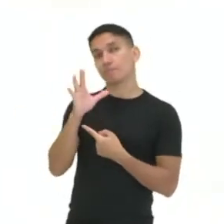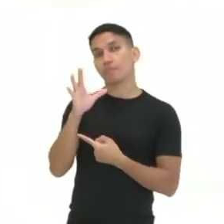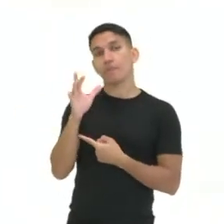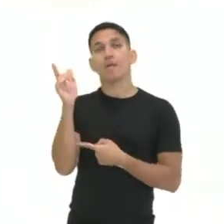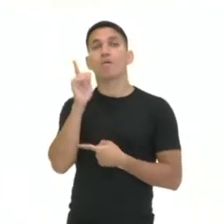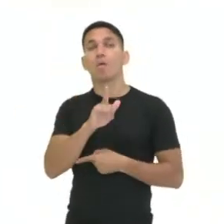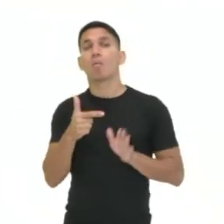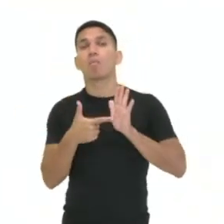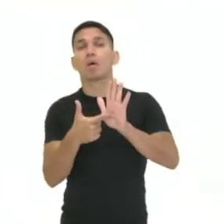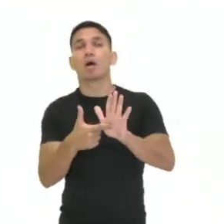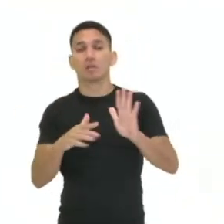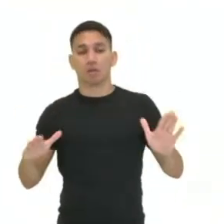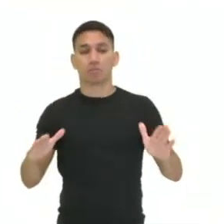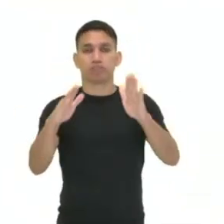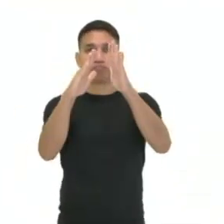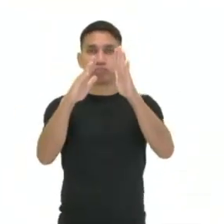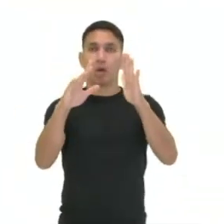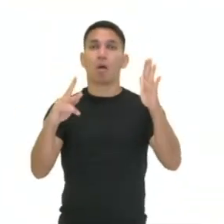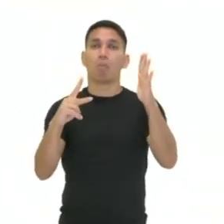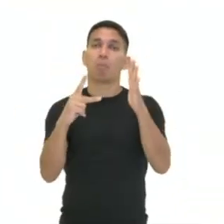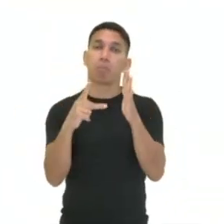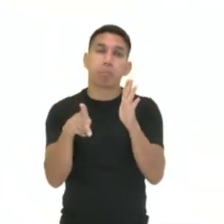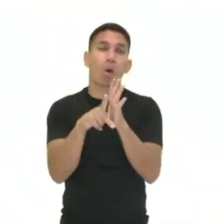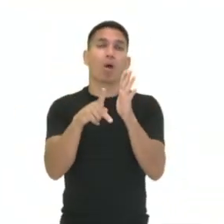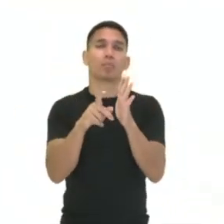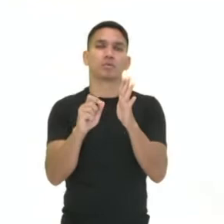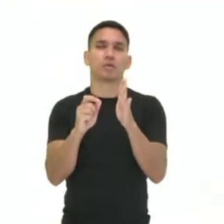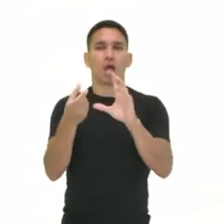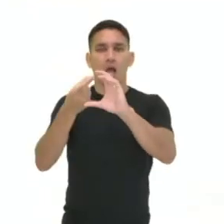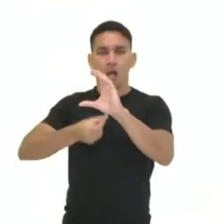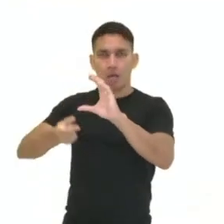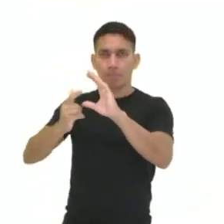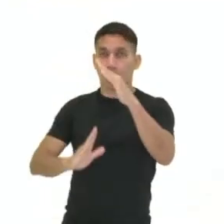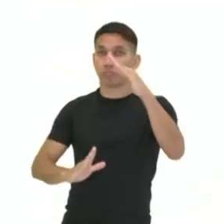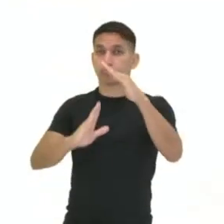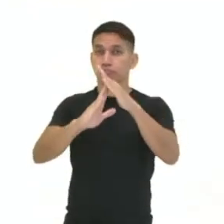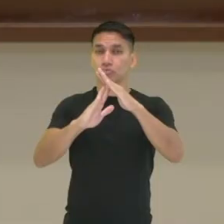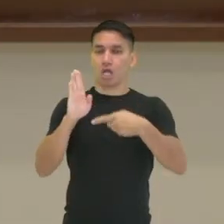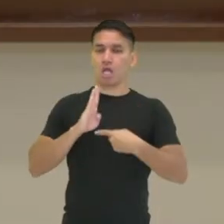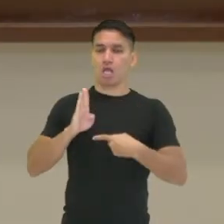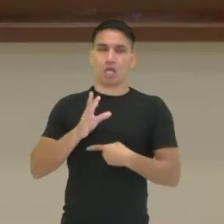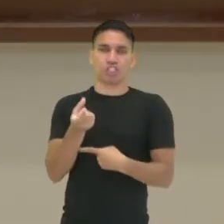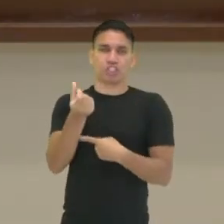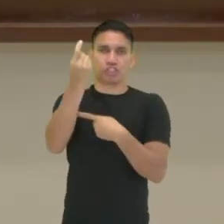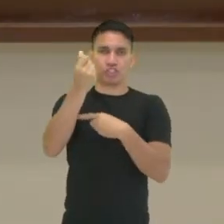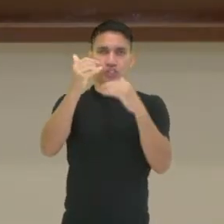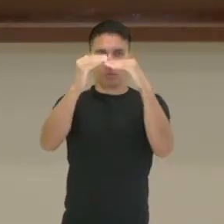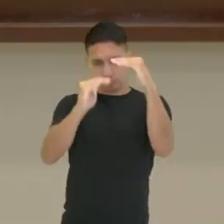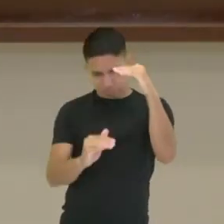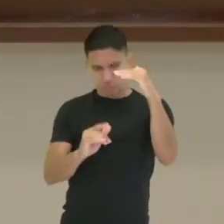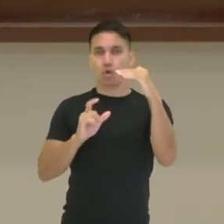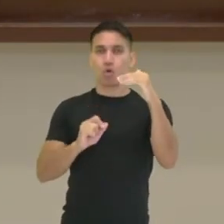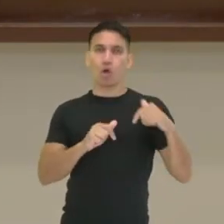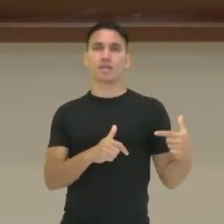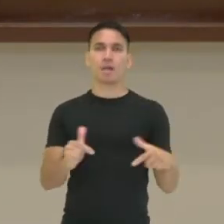social do capitalismo. No topo estaria a burguesia e na base a classe trabalhadora, que é sempre maioria.